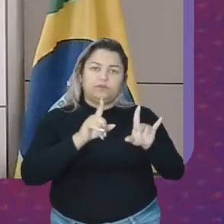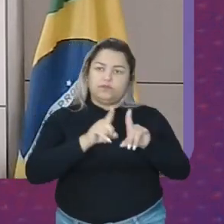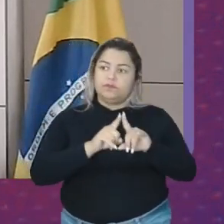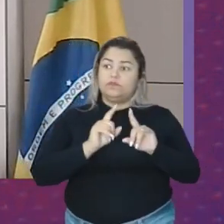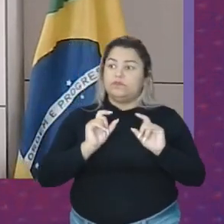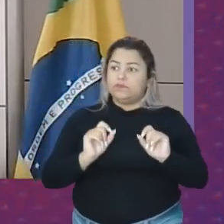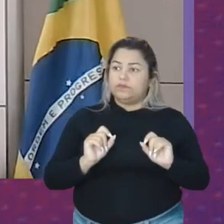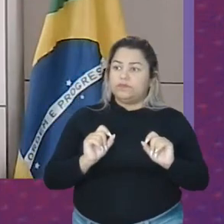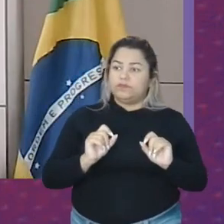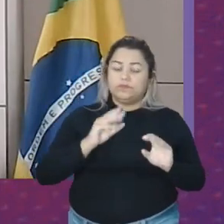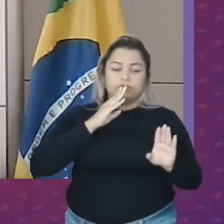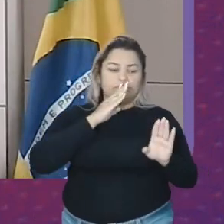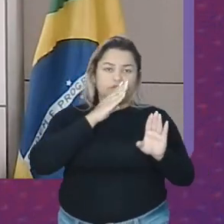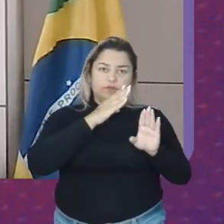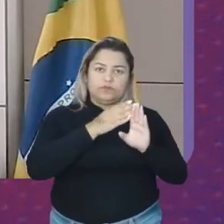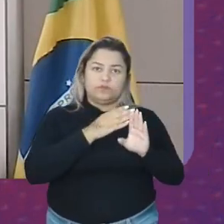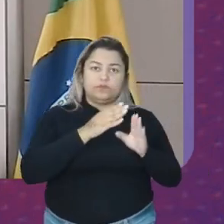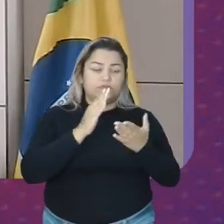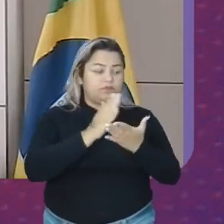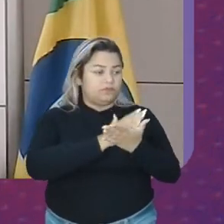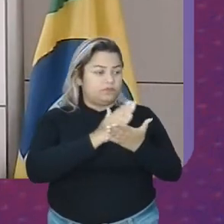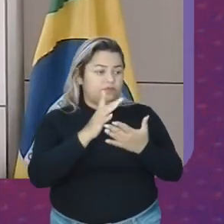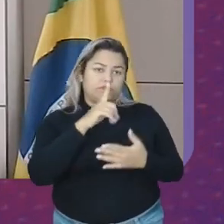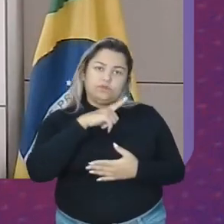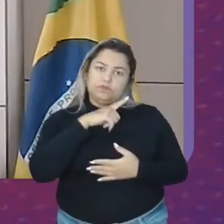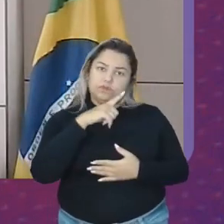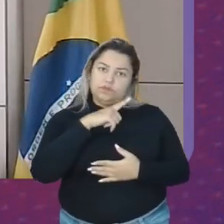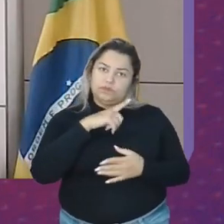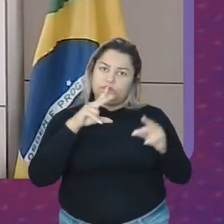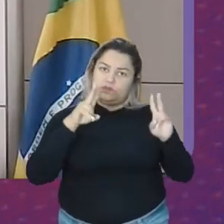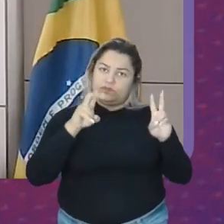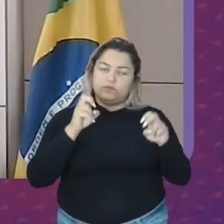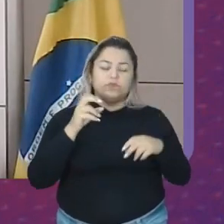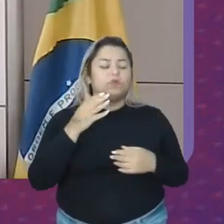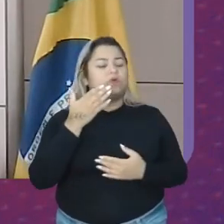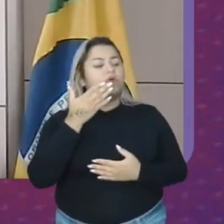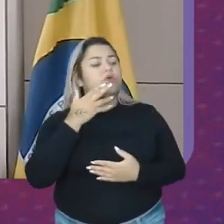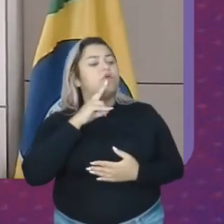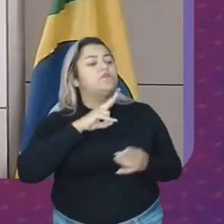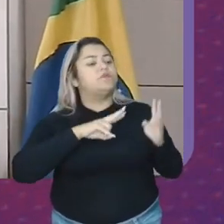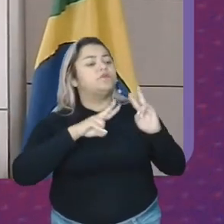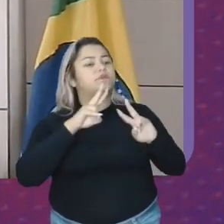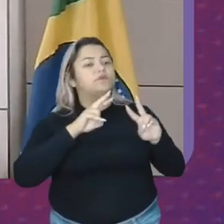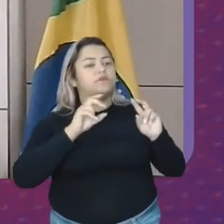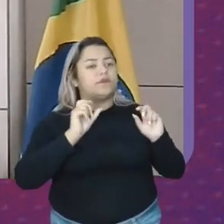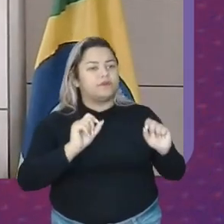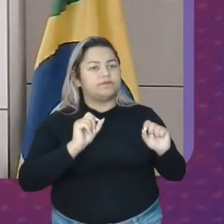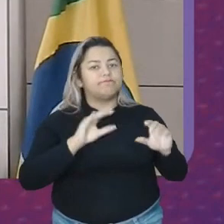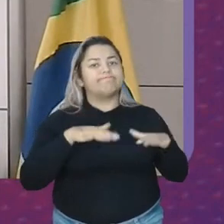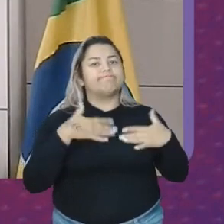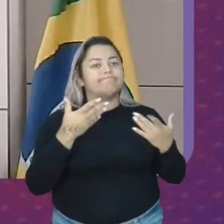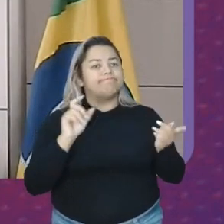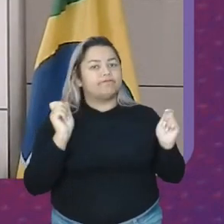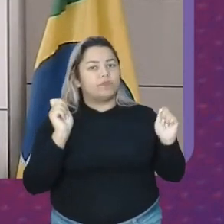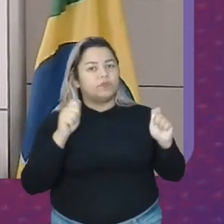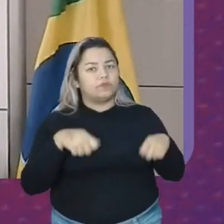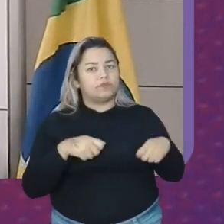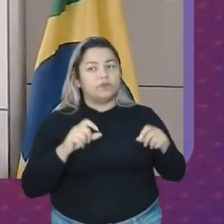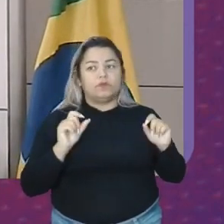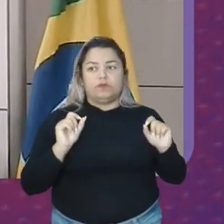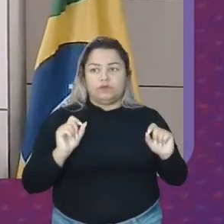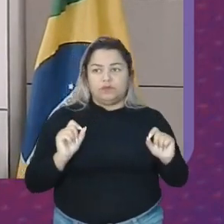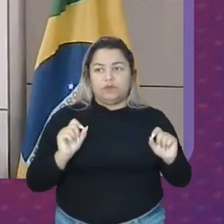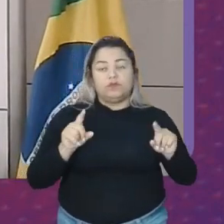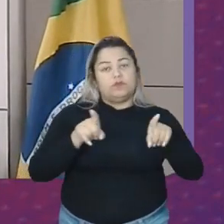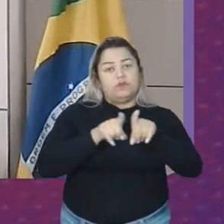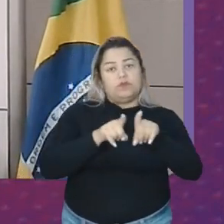perspectiva da subjetividade que alguns têm sobre nós, como nos enxergam, né? Então, vai ser necessário